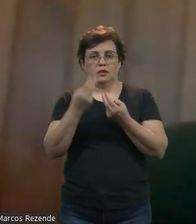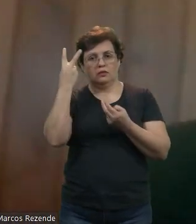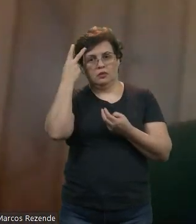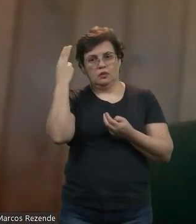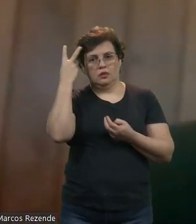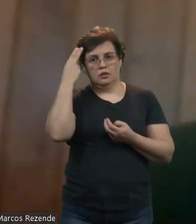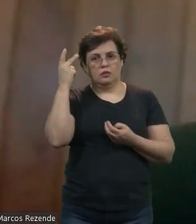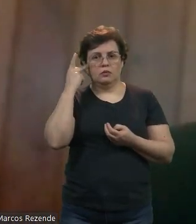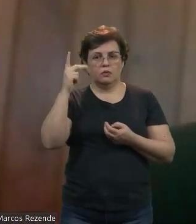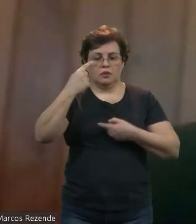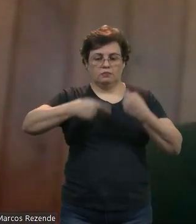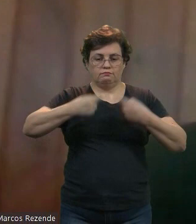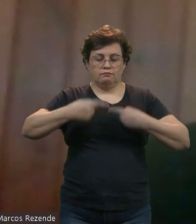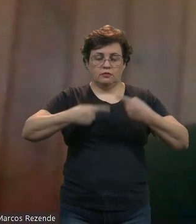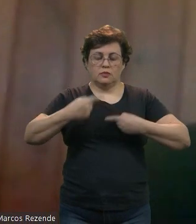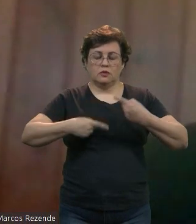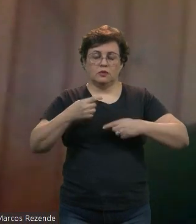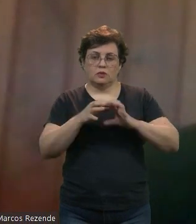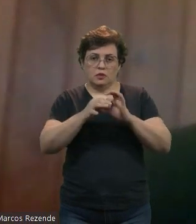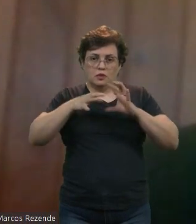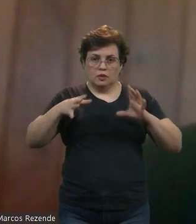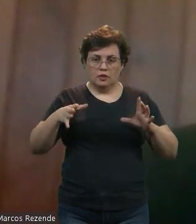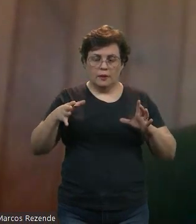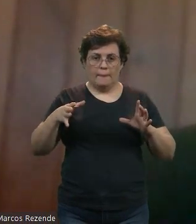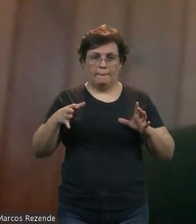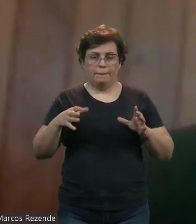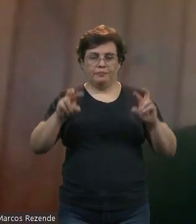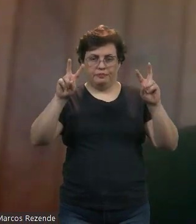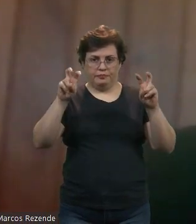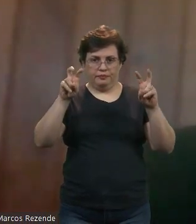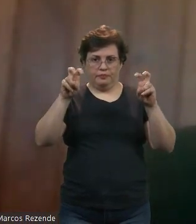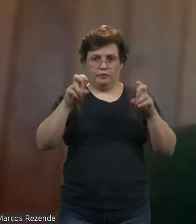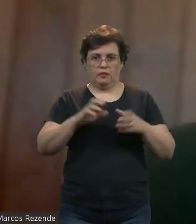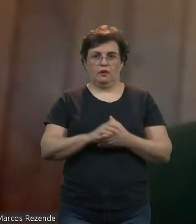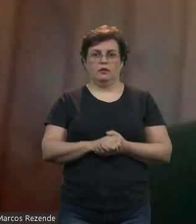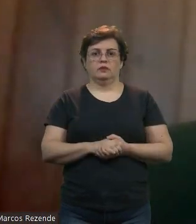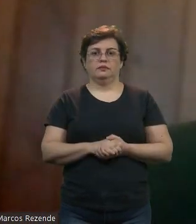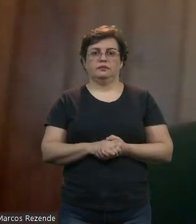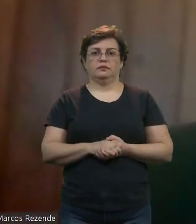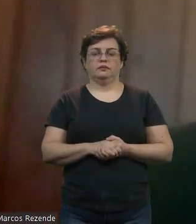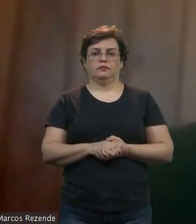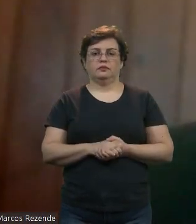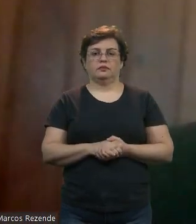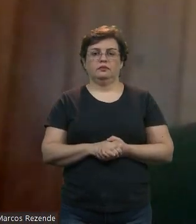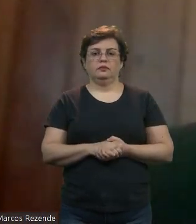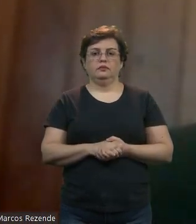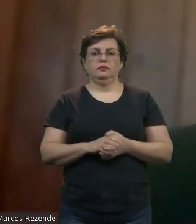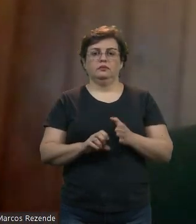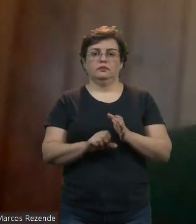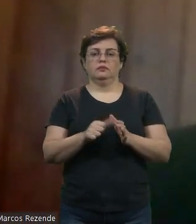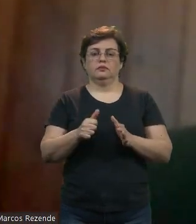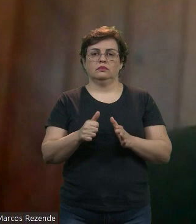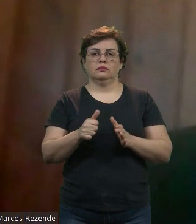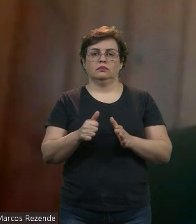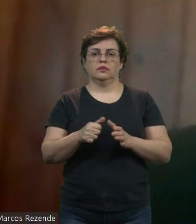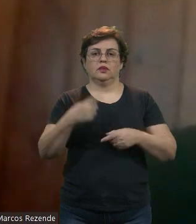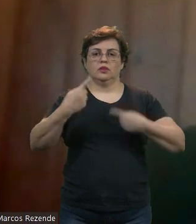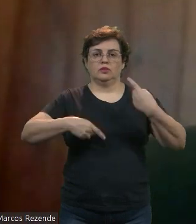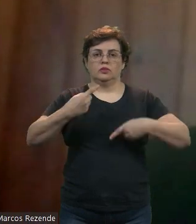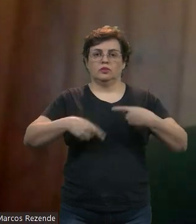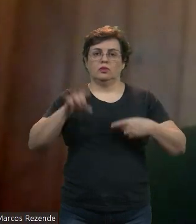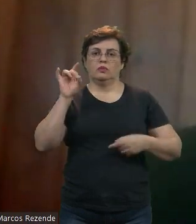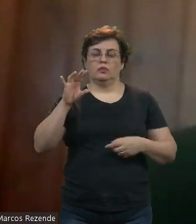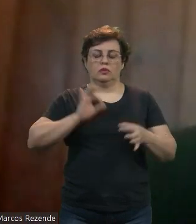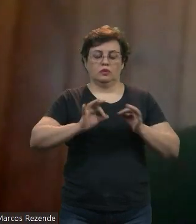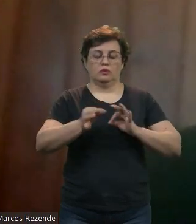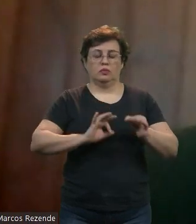ordinária, para discussão e deliberação quanto à seguinte matéria: Item 1, discussão única do